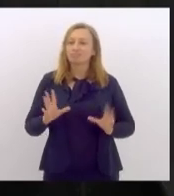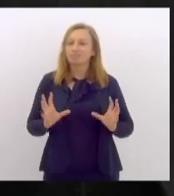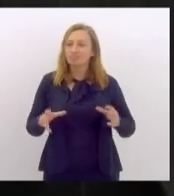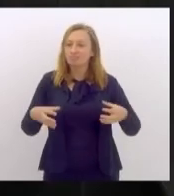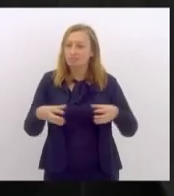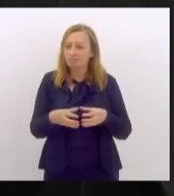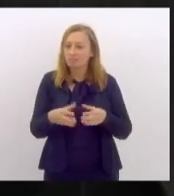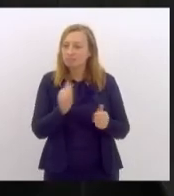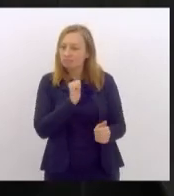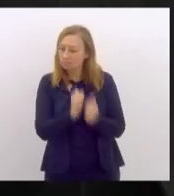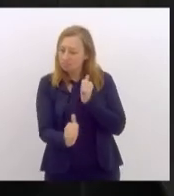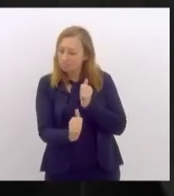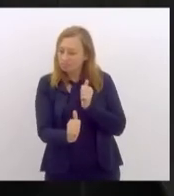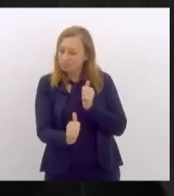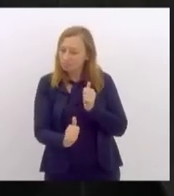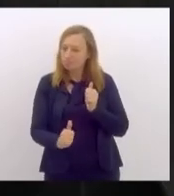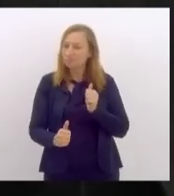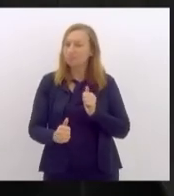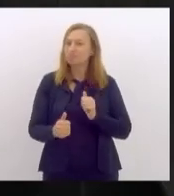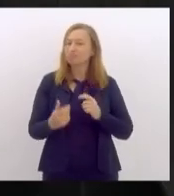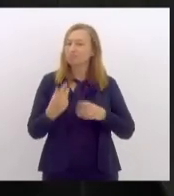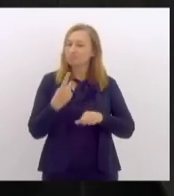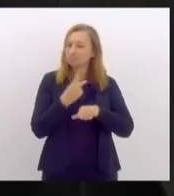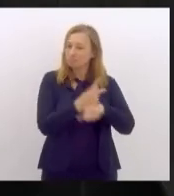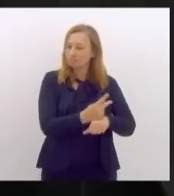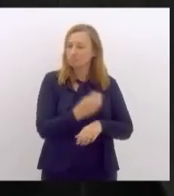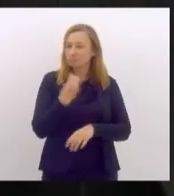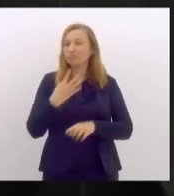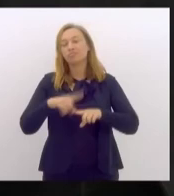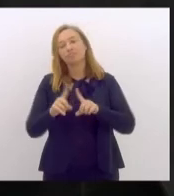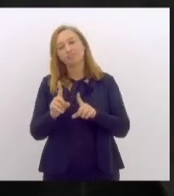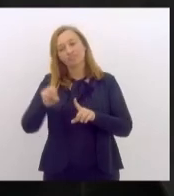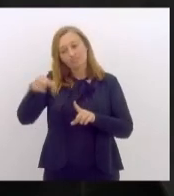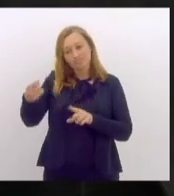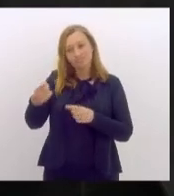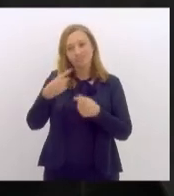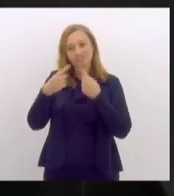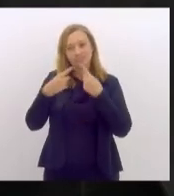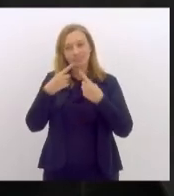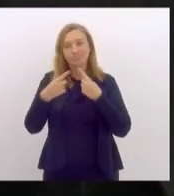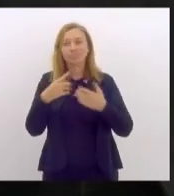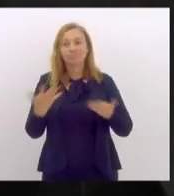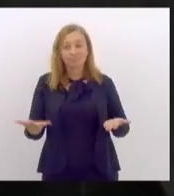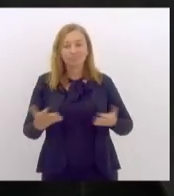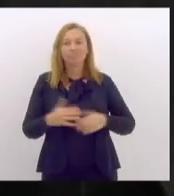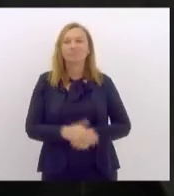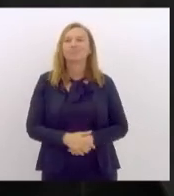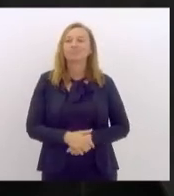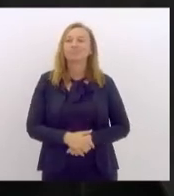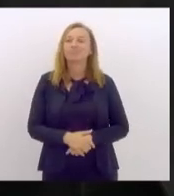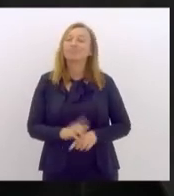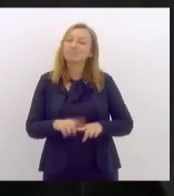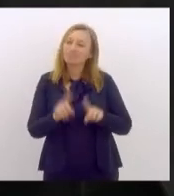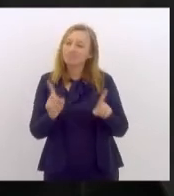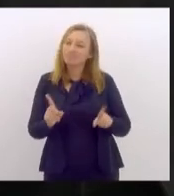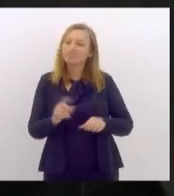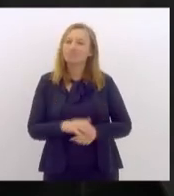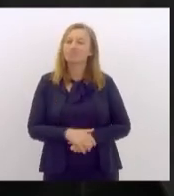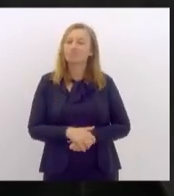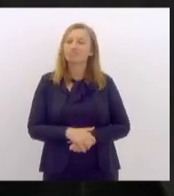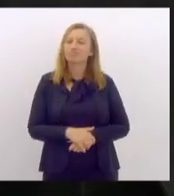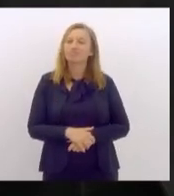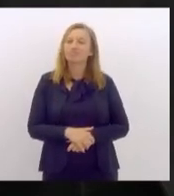vamos trazer aí um título para gente mas esse debate a gente deixa para depois mas é